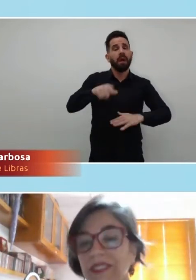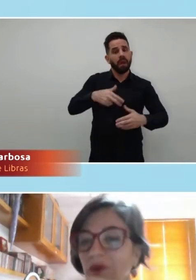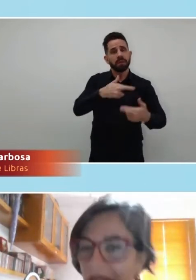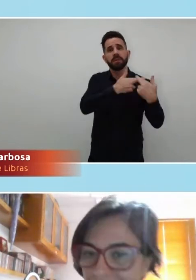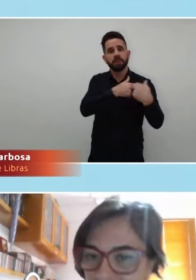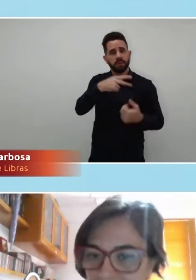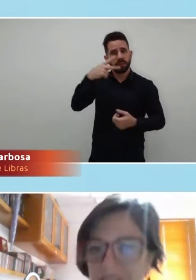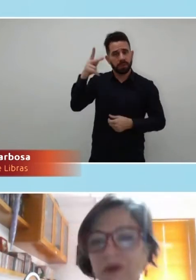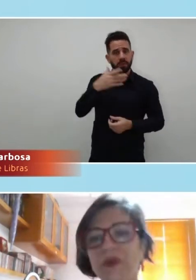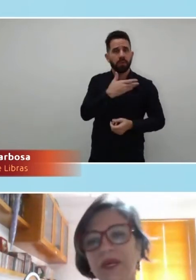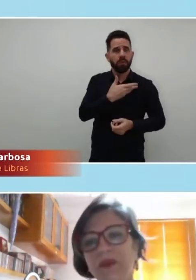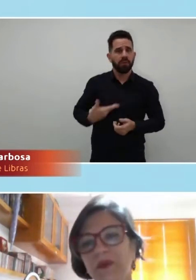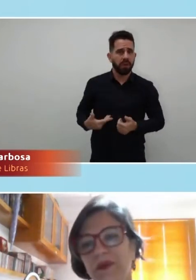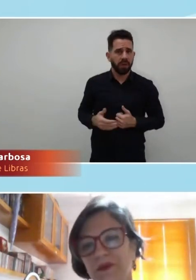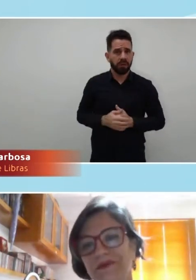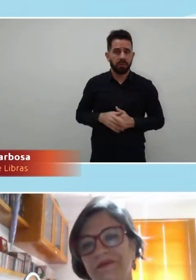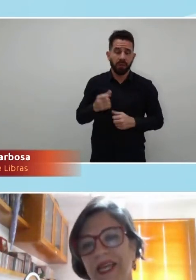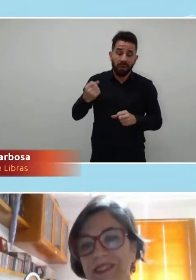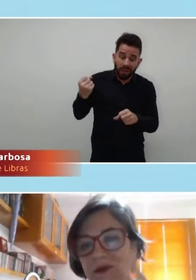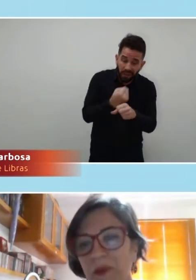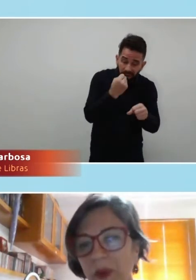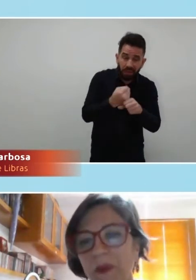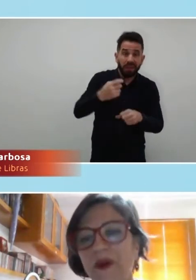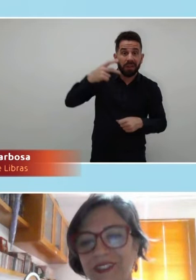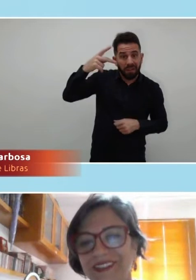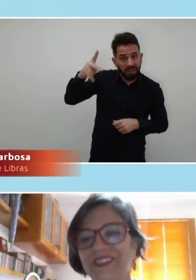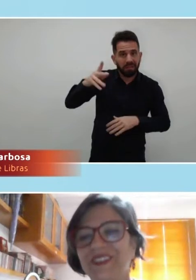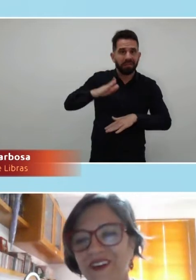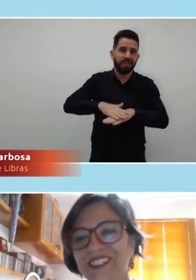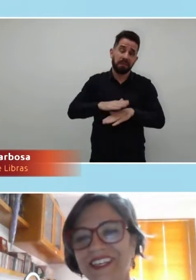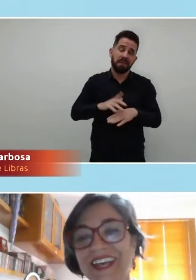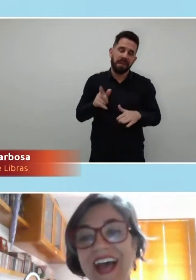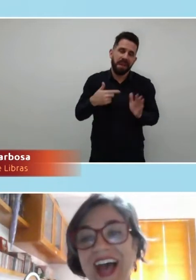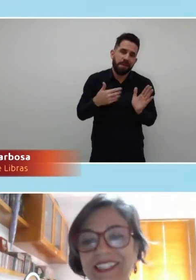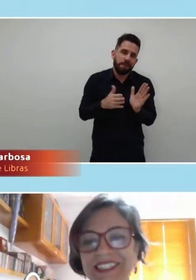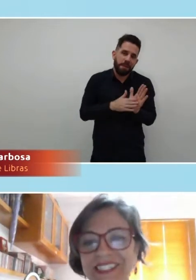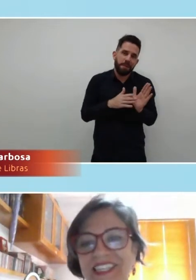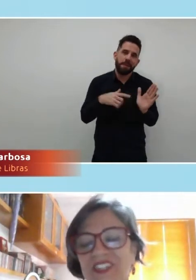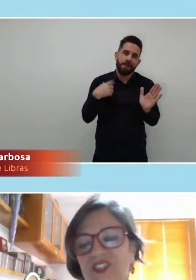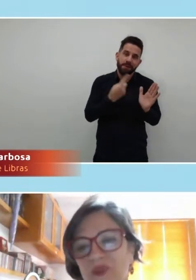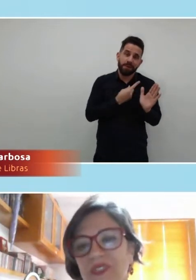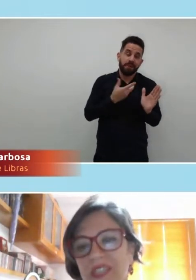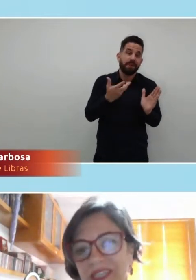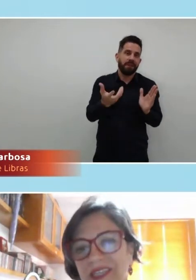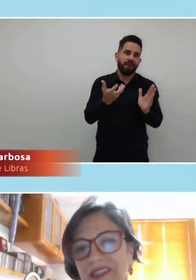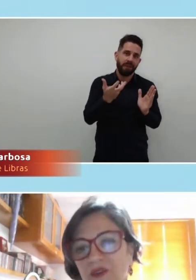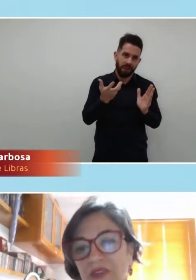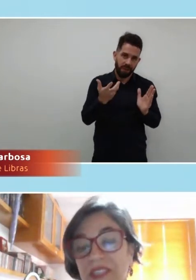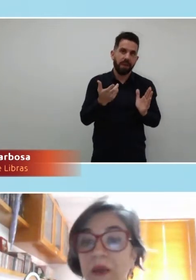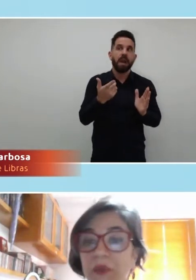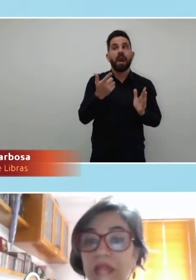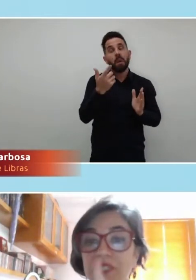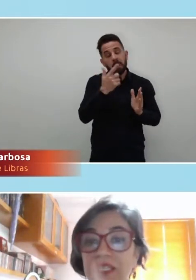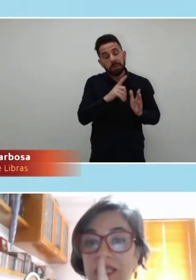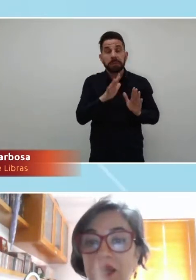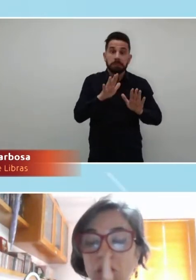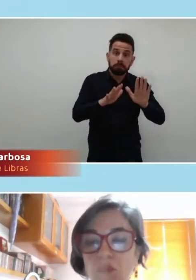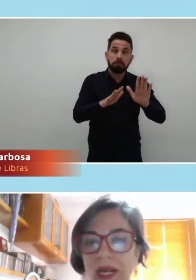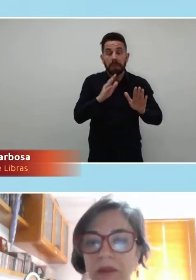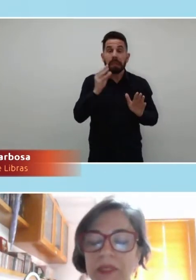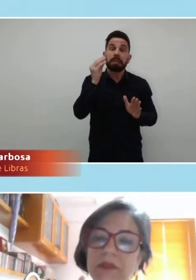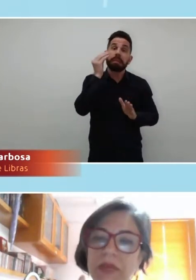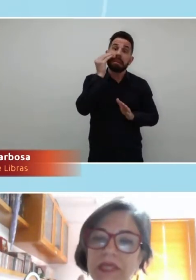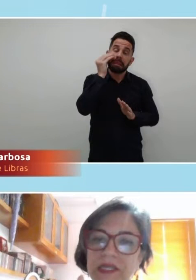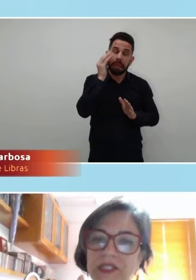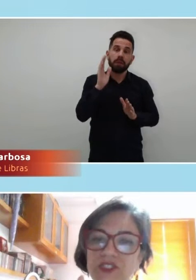Então, quem tem que fazer é o poder público. Essa é uma proposta nossa. Assim a gente conseguiria, talvez, porque aí você teria uma